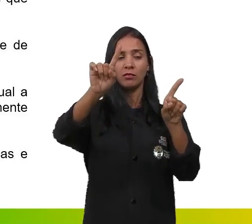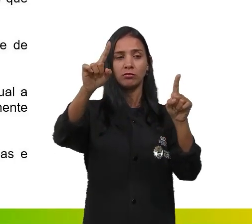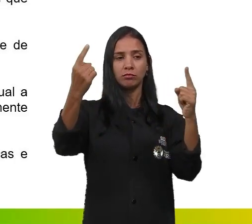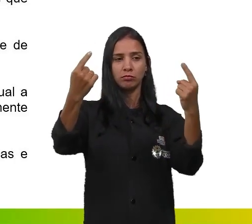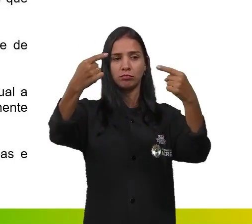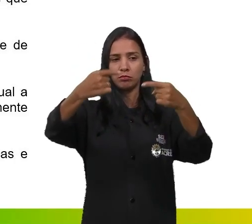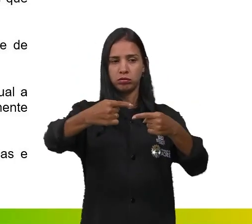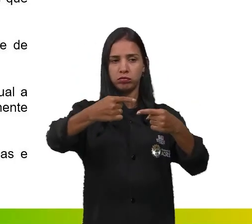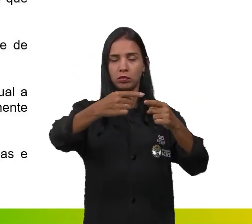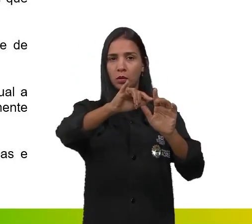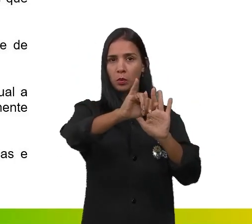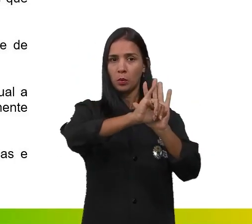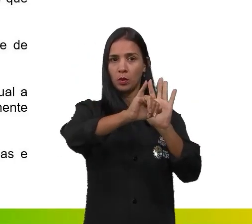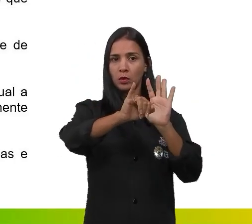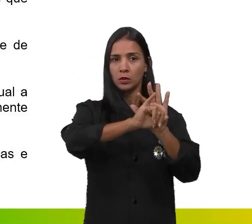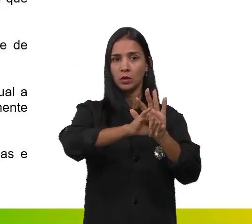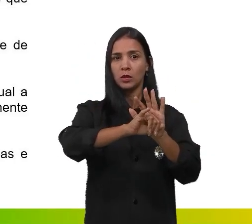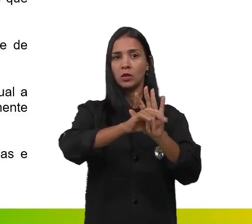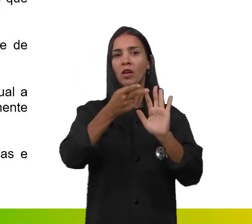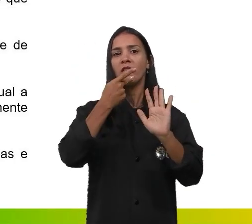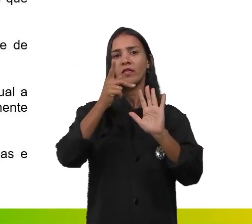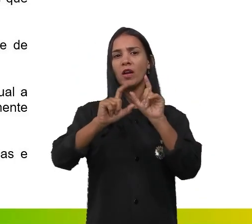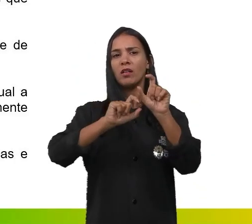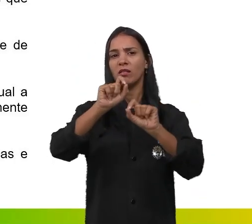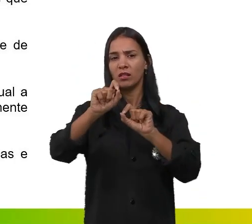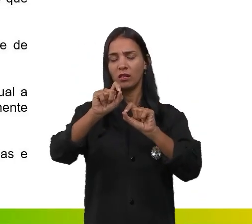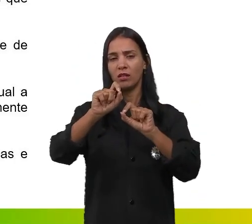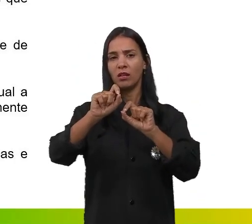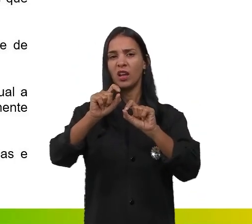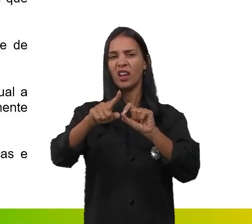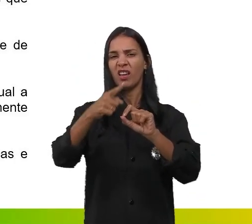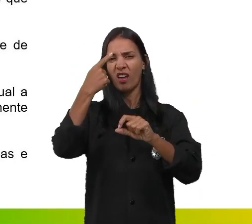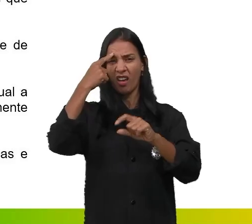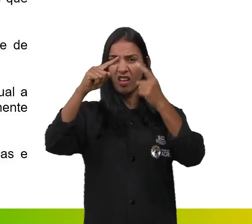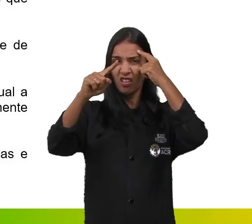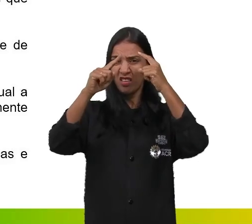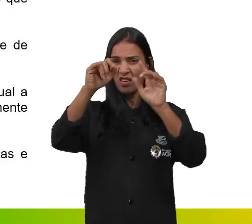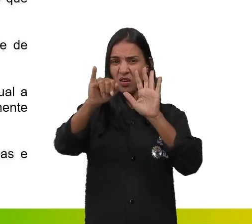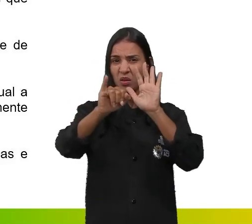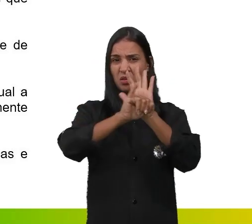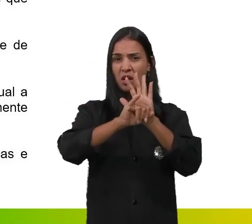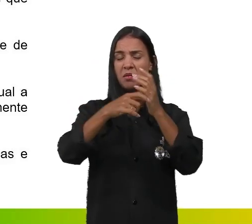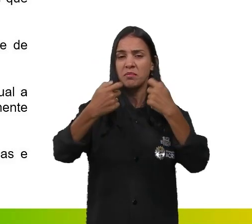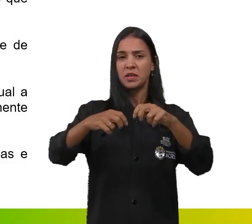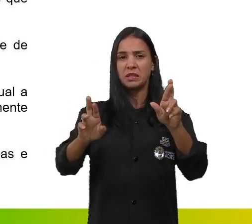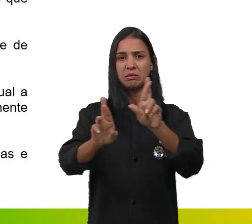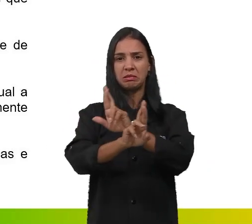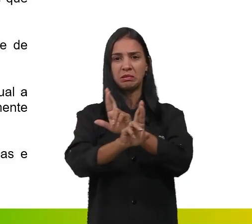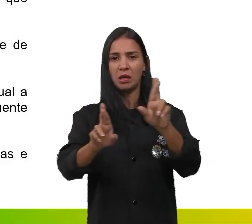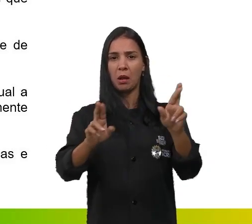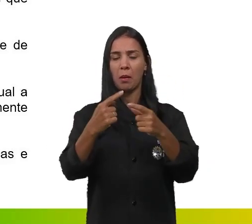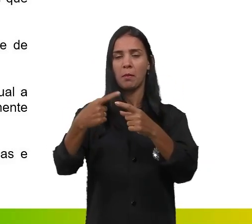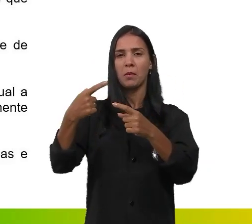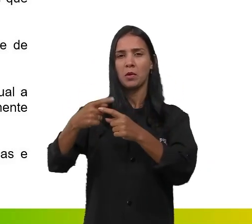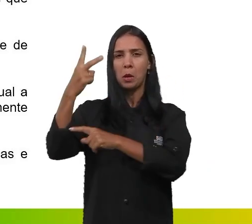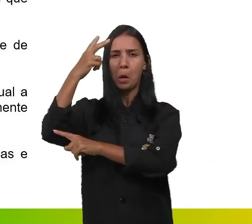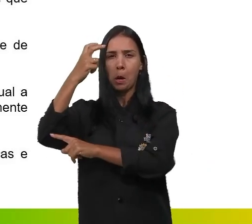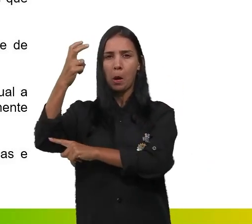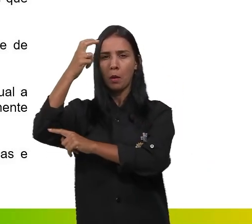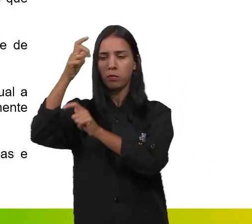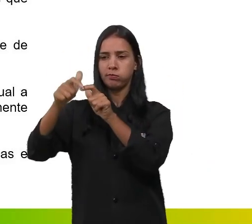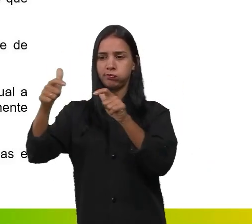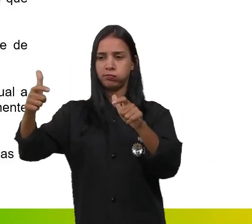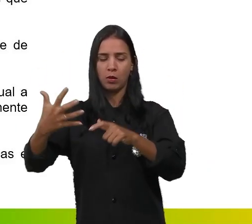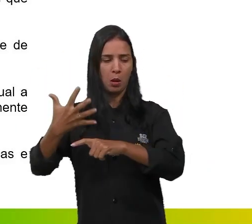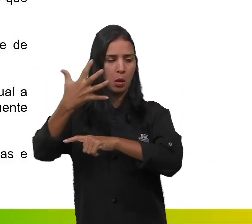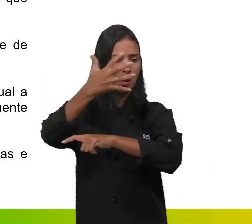culturas indígenas e afrodescendentes devam ser assimiladas pela cultura dominante para alcançar o